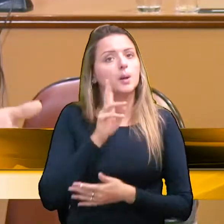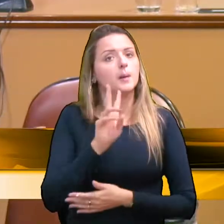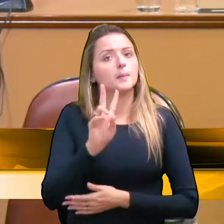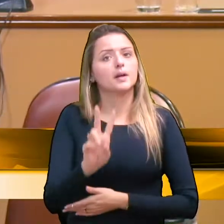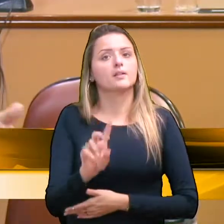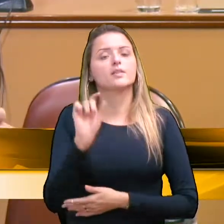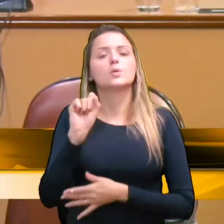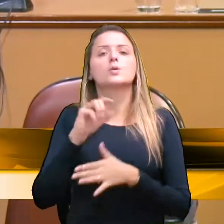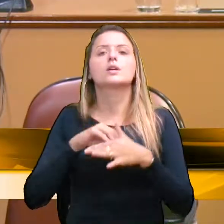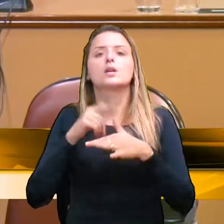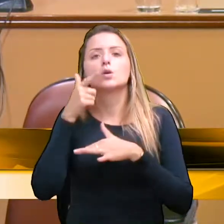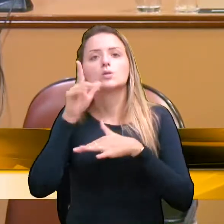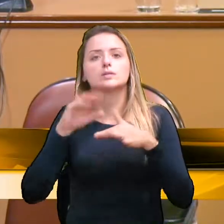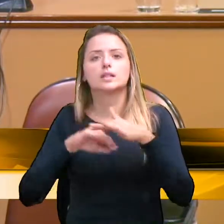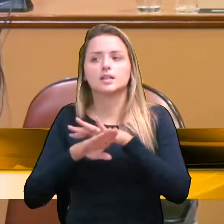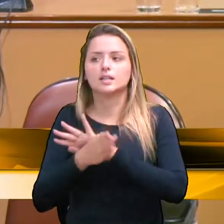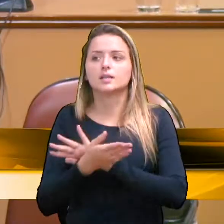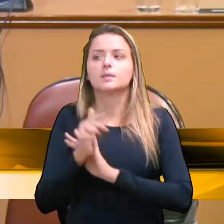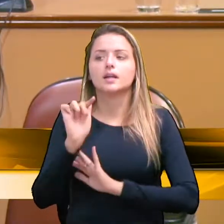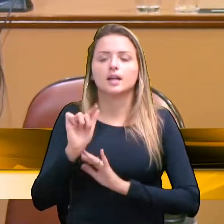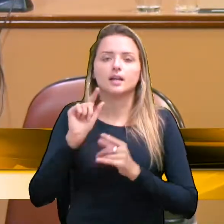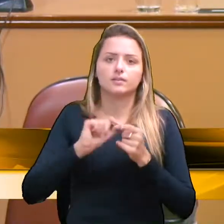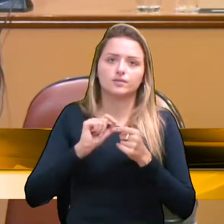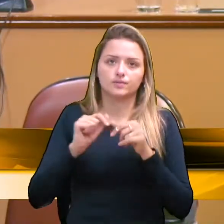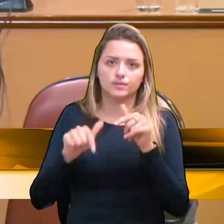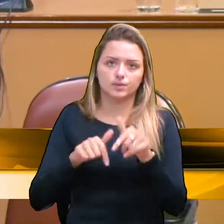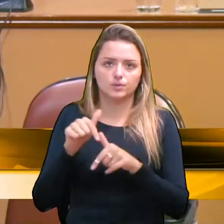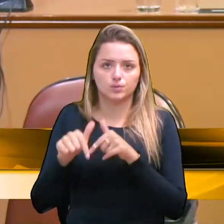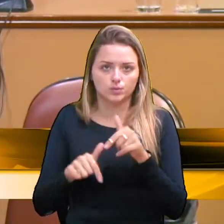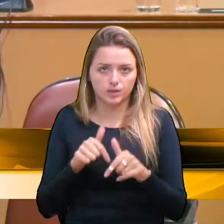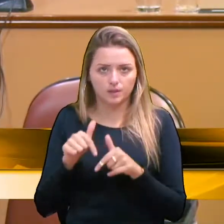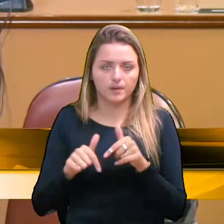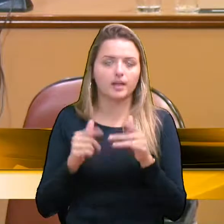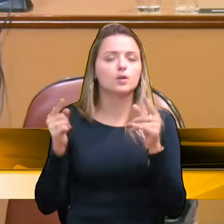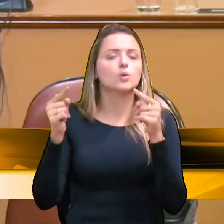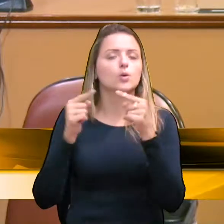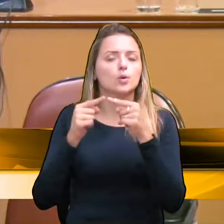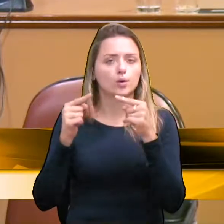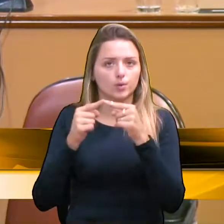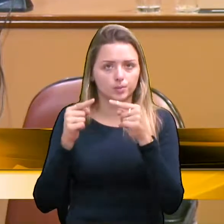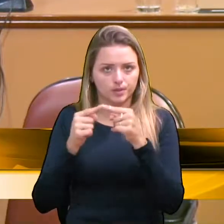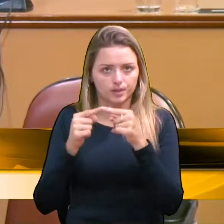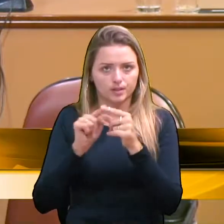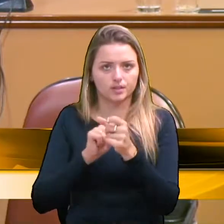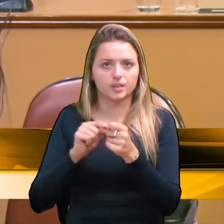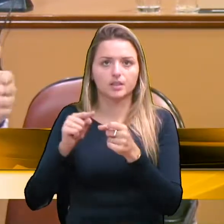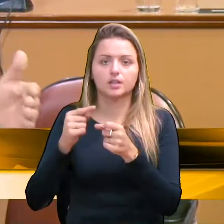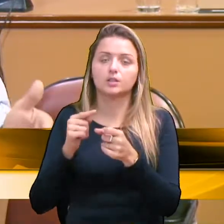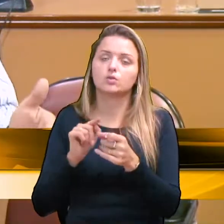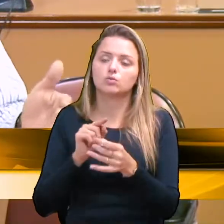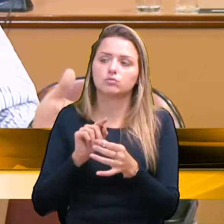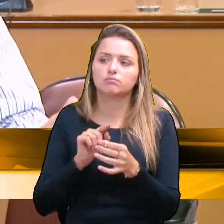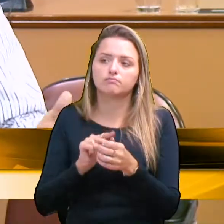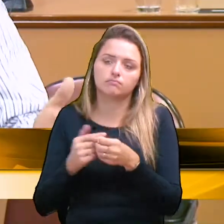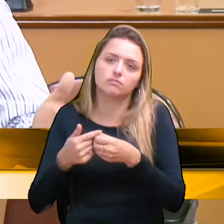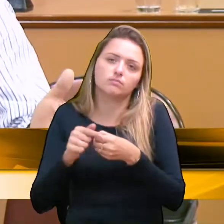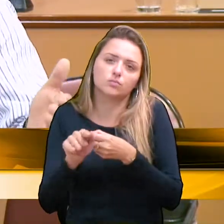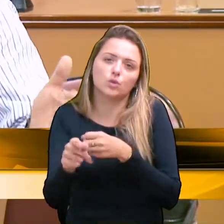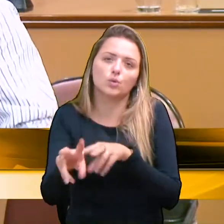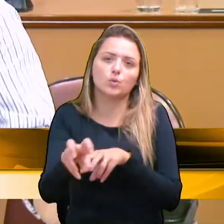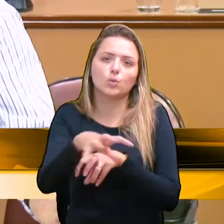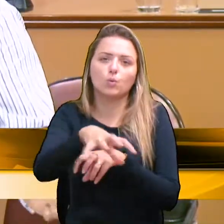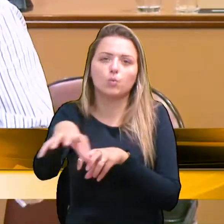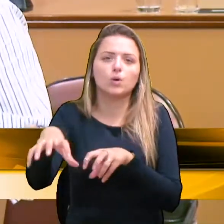se enquadra. Isso sim é fazer um trabalho dentro da agricultura para que seja positivo dentro